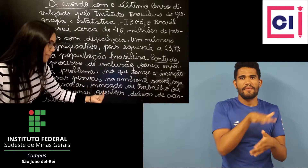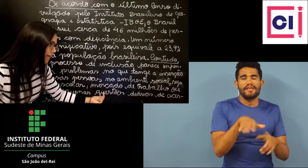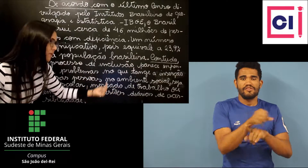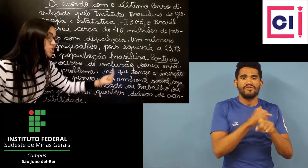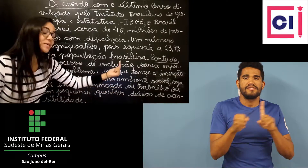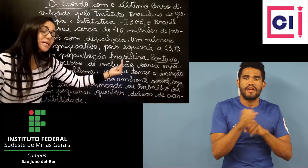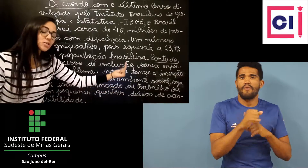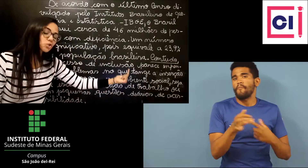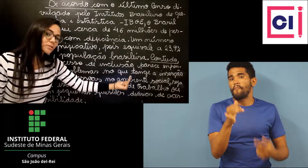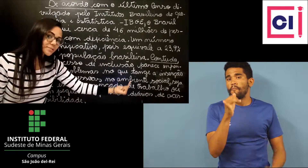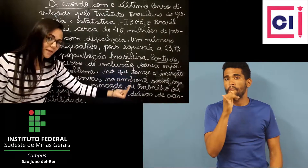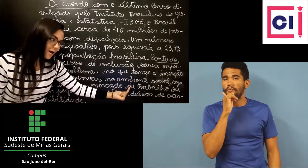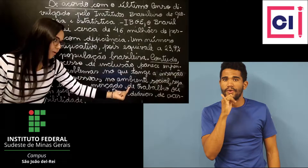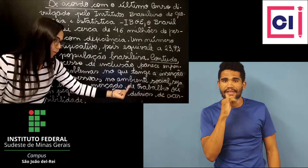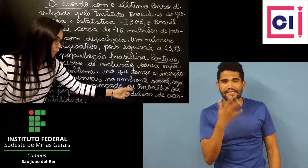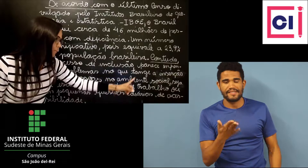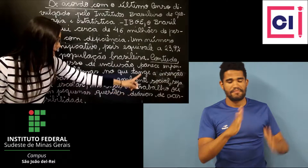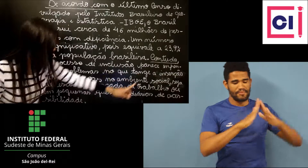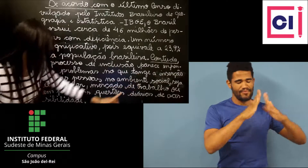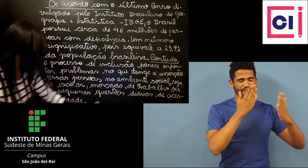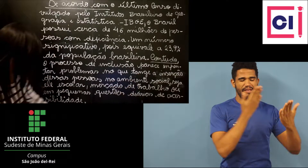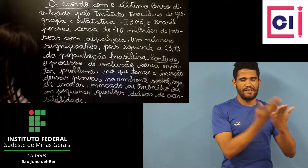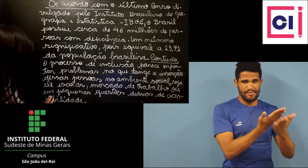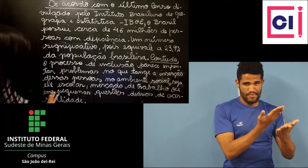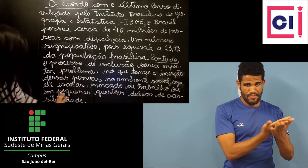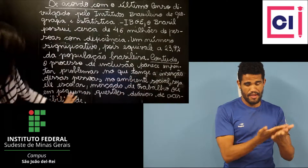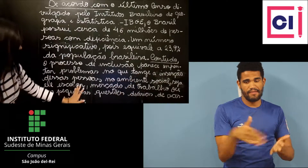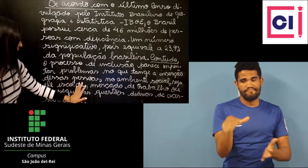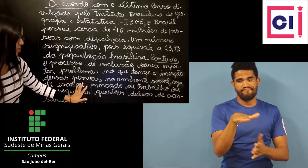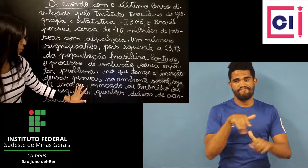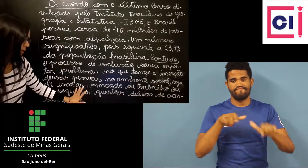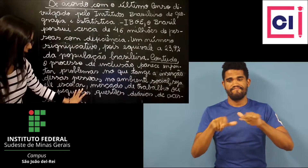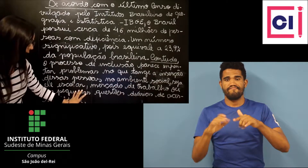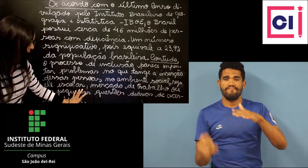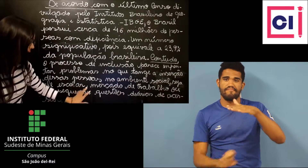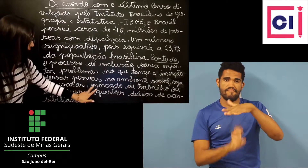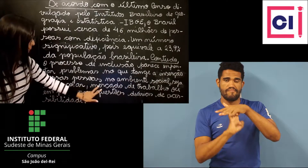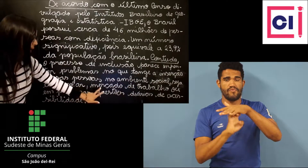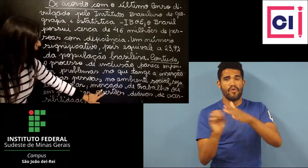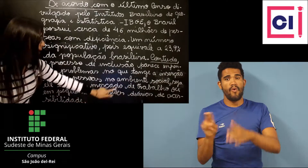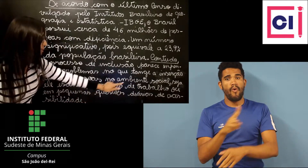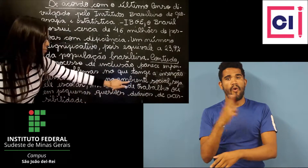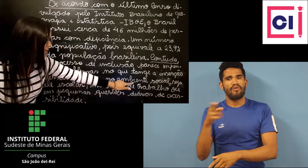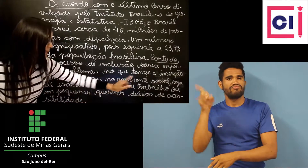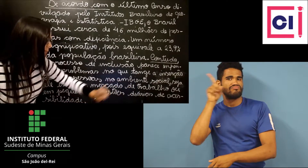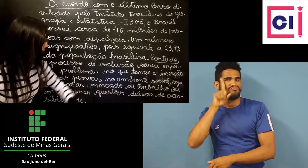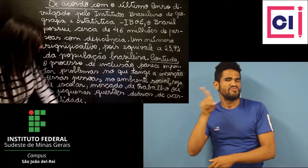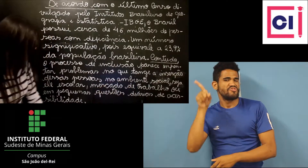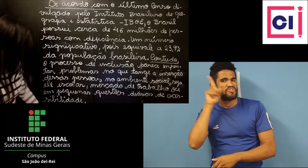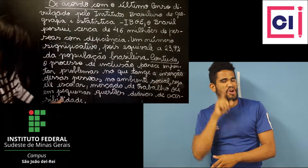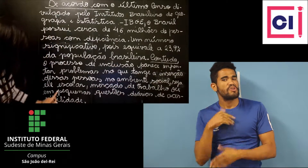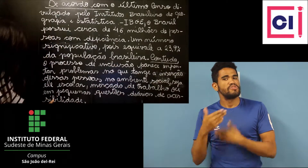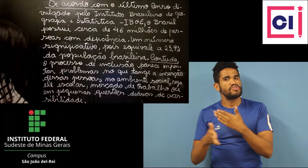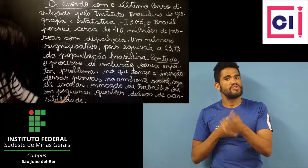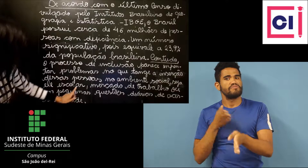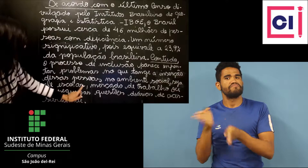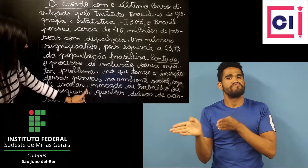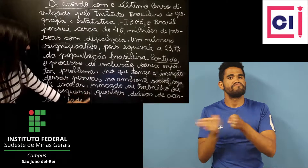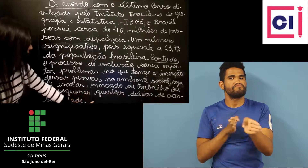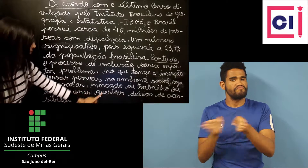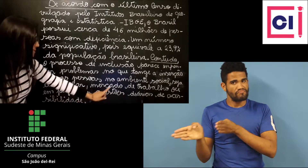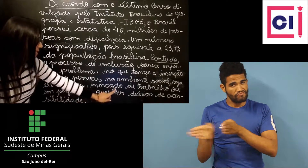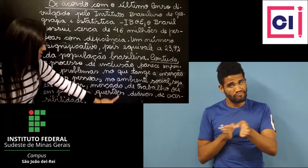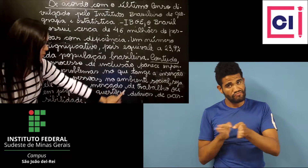pessoas no ambiente social, seja ele escolar, mercado de trabalho ou